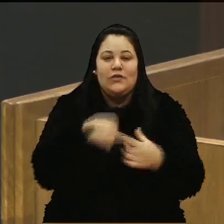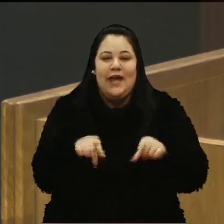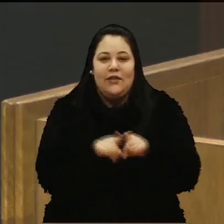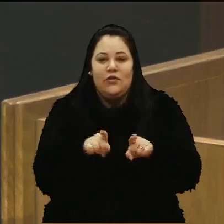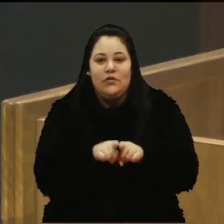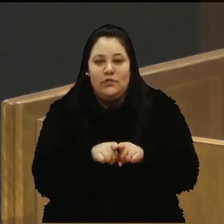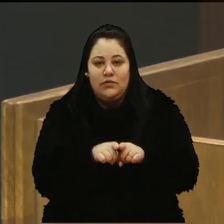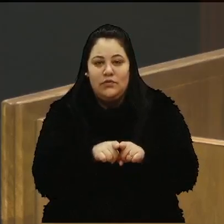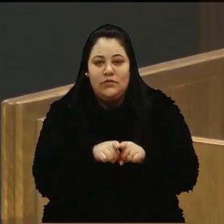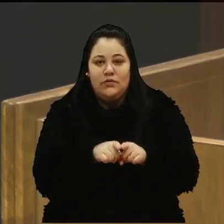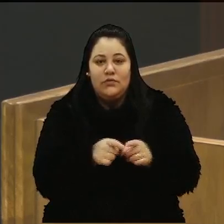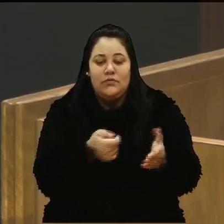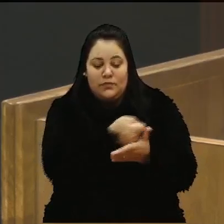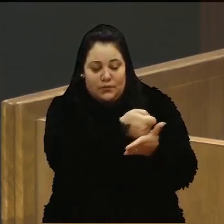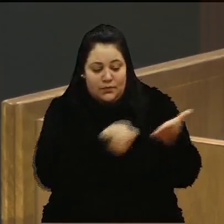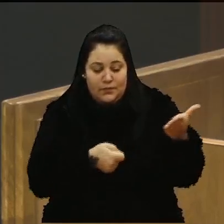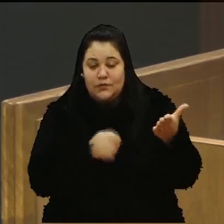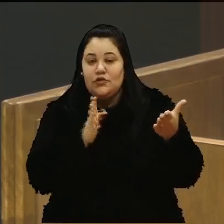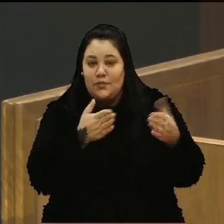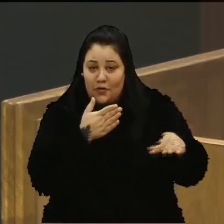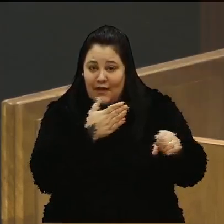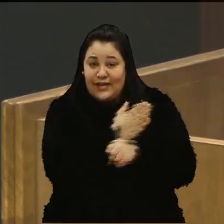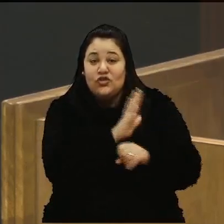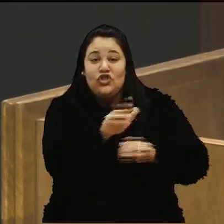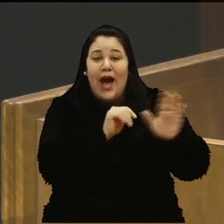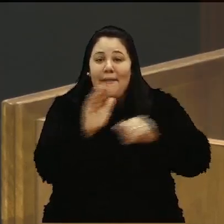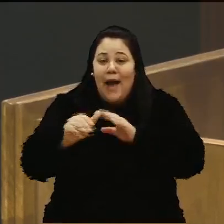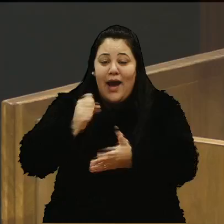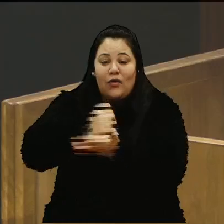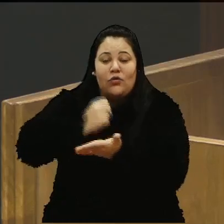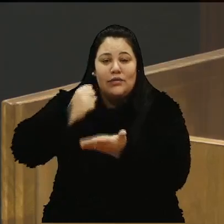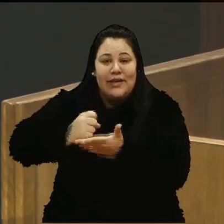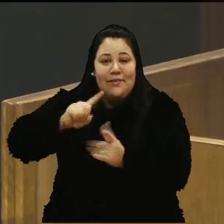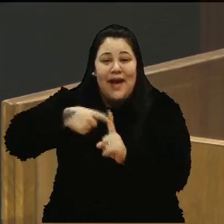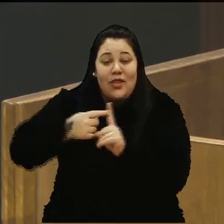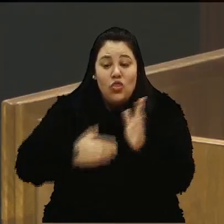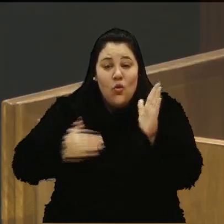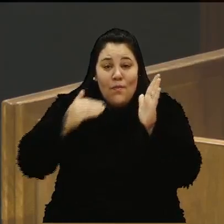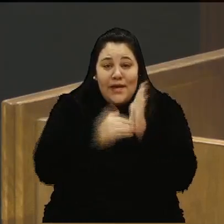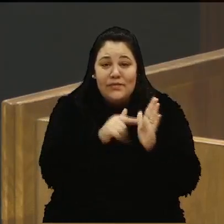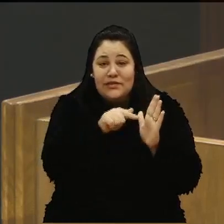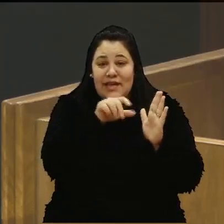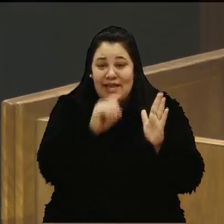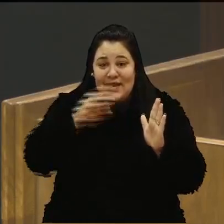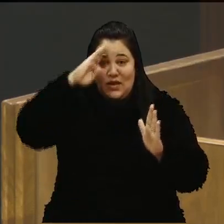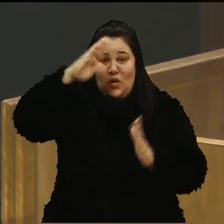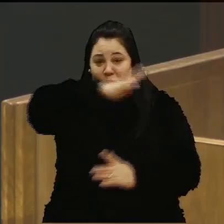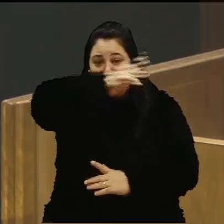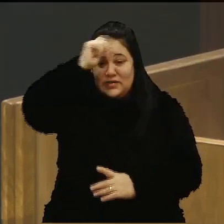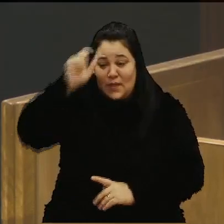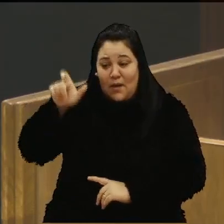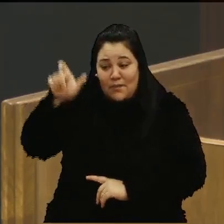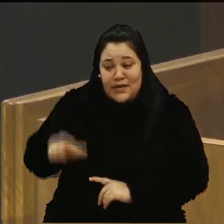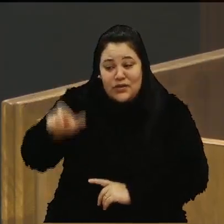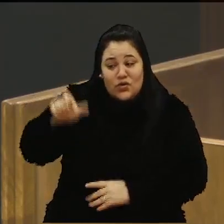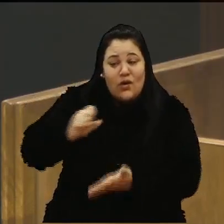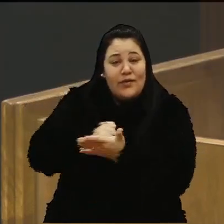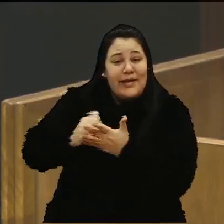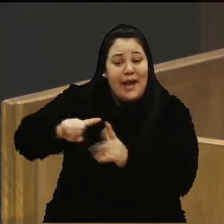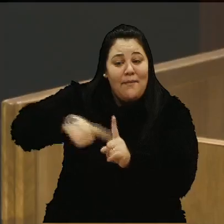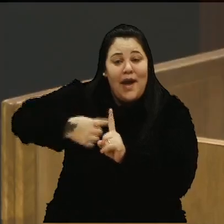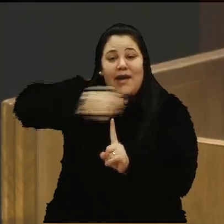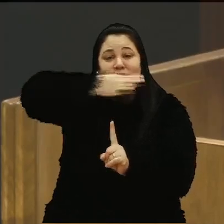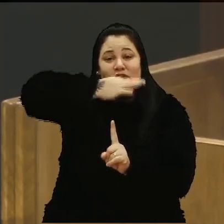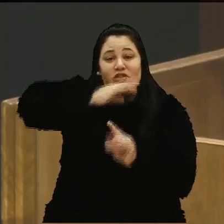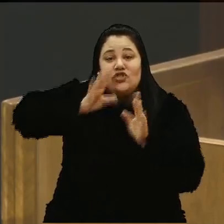que já está falhando a questão, já precisa de mais, mas no mínimo 70 guardas municipais na cidade de Caxias do Sul. A gente fez